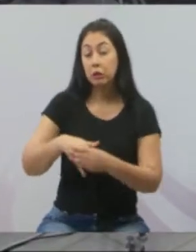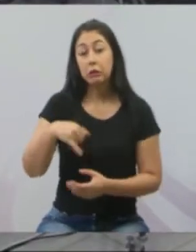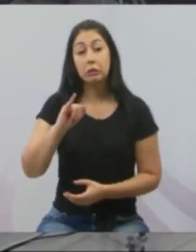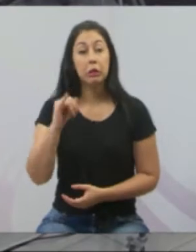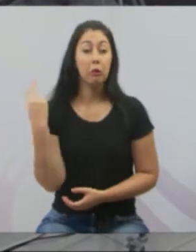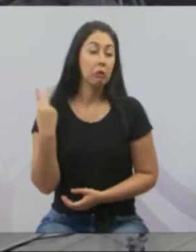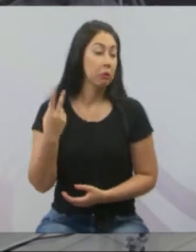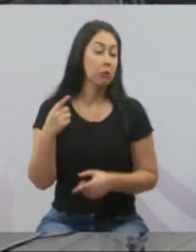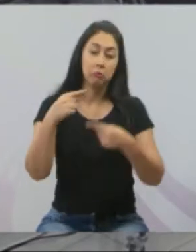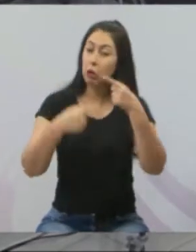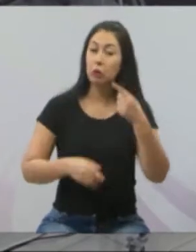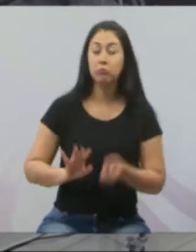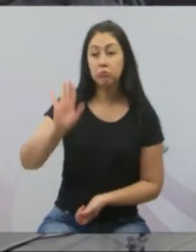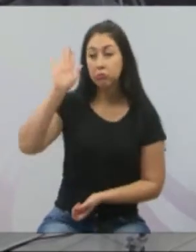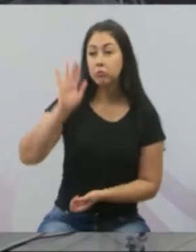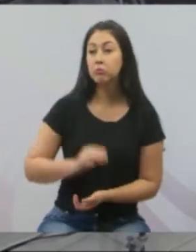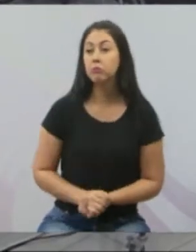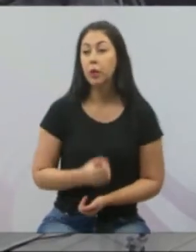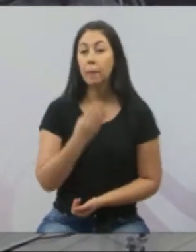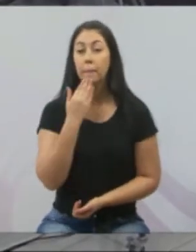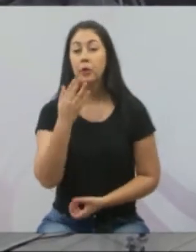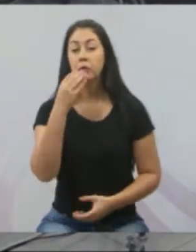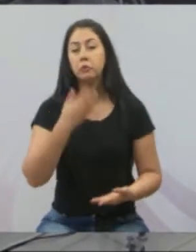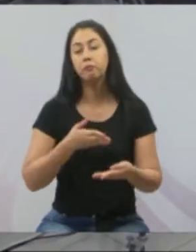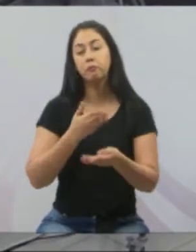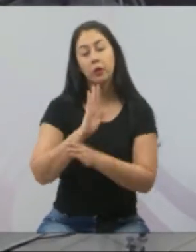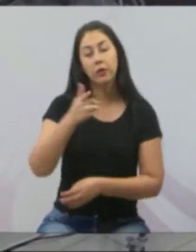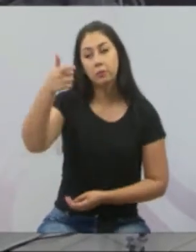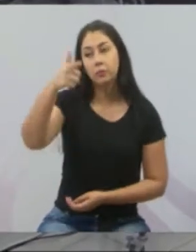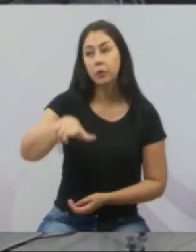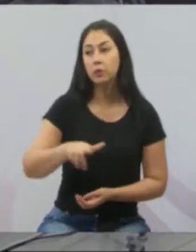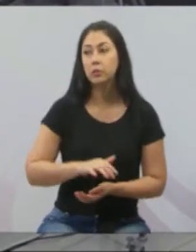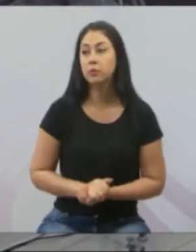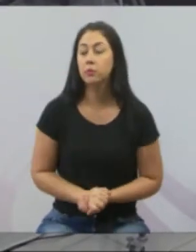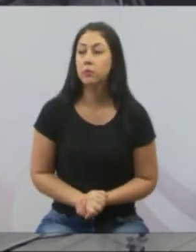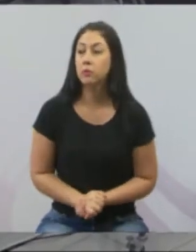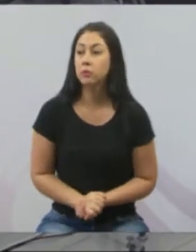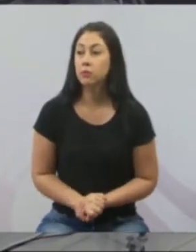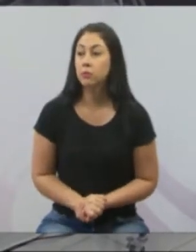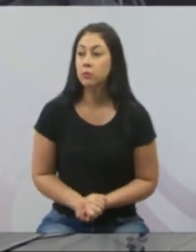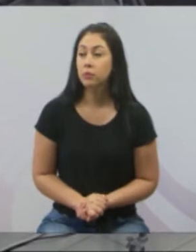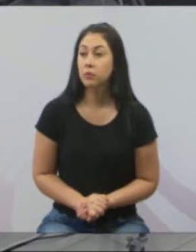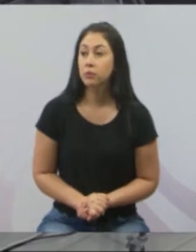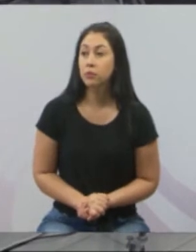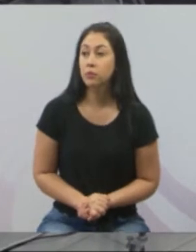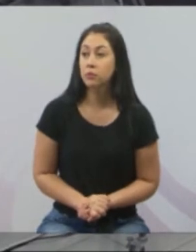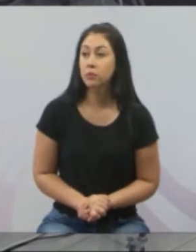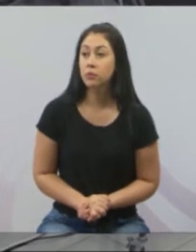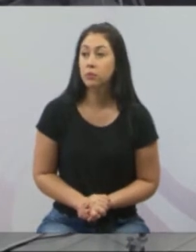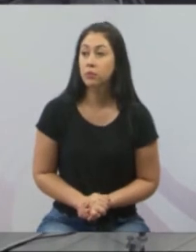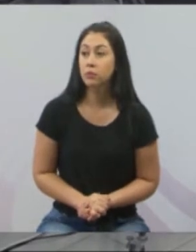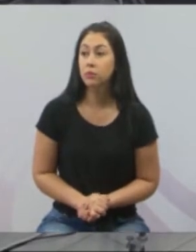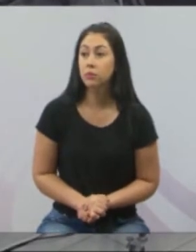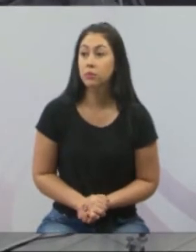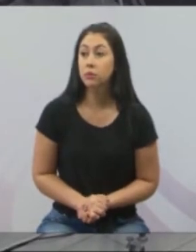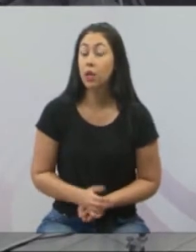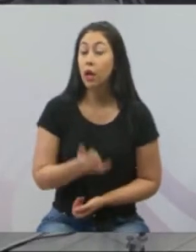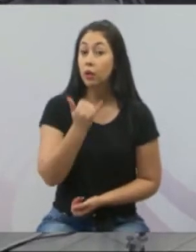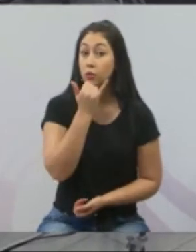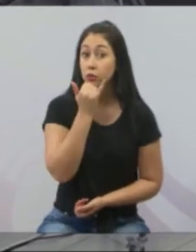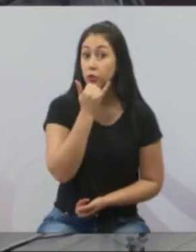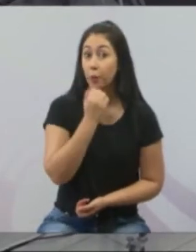dos munícipes. Assim sendo, muito respeitosamente, recorremos à compreensão aos pés da EDP e, antecipando agradecimento pela